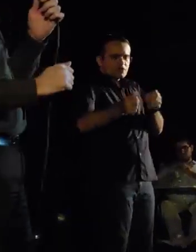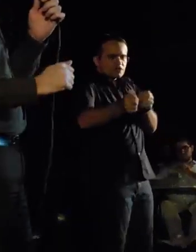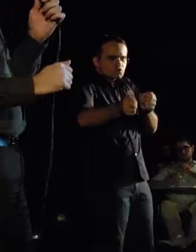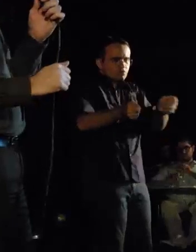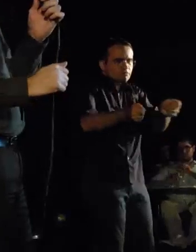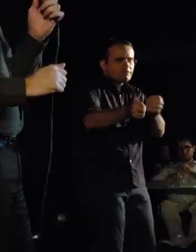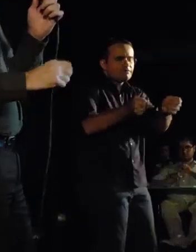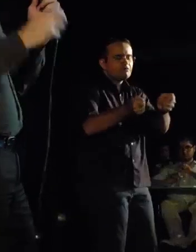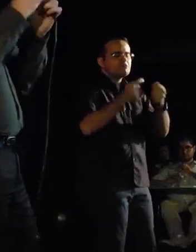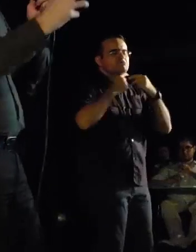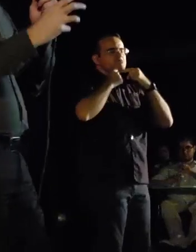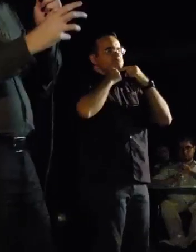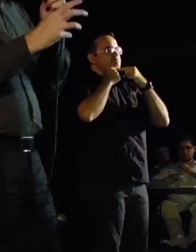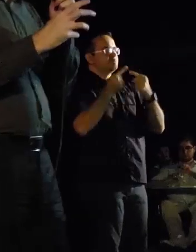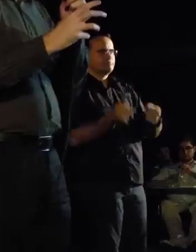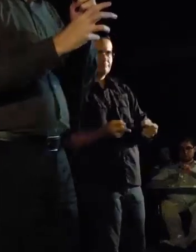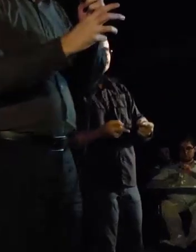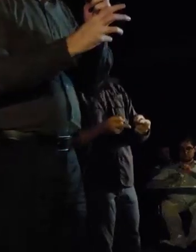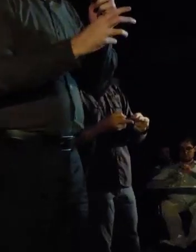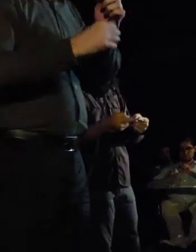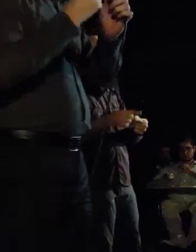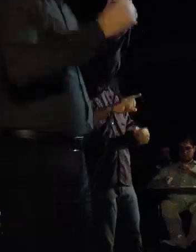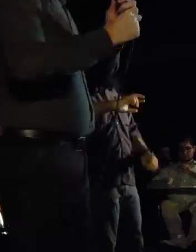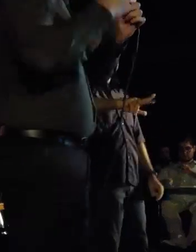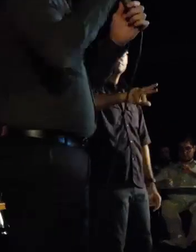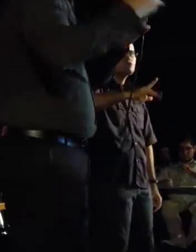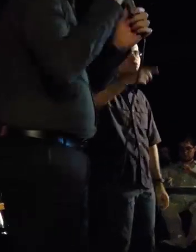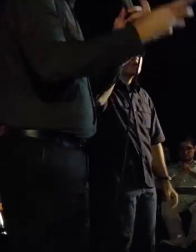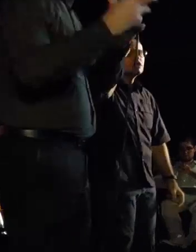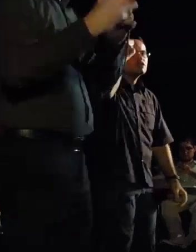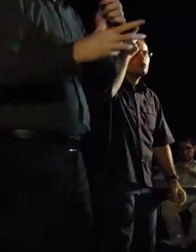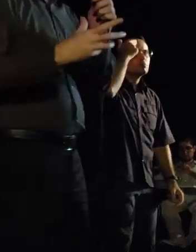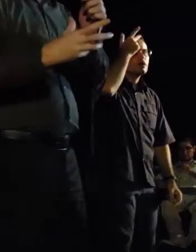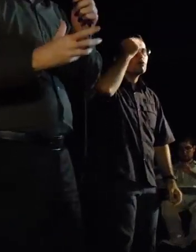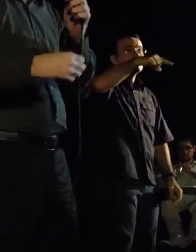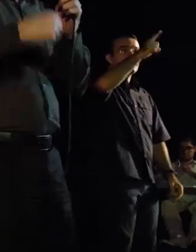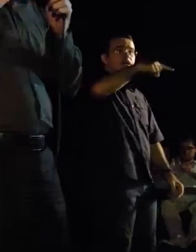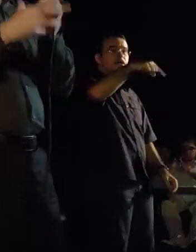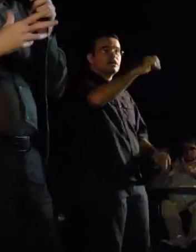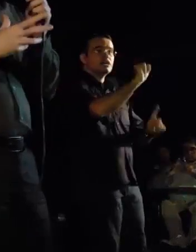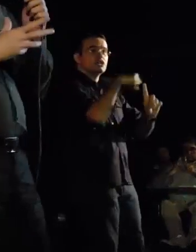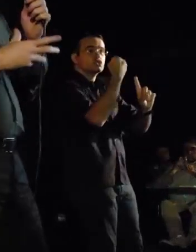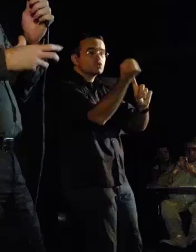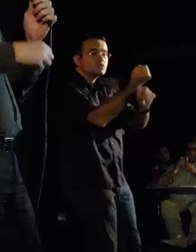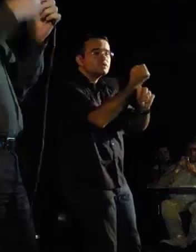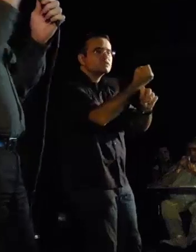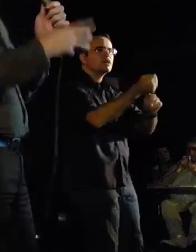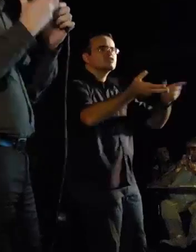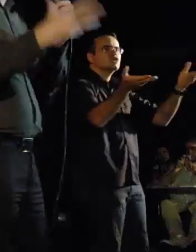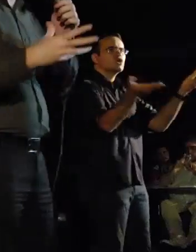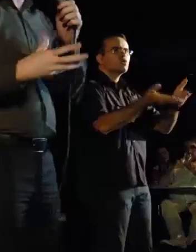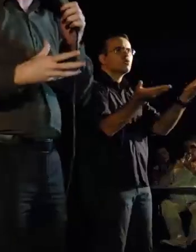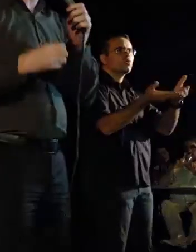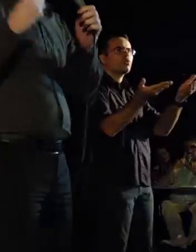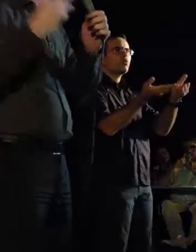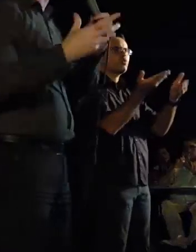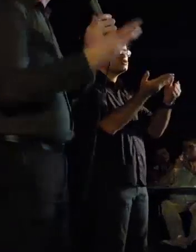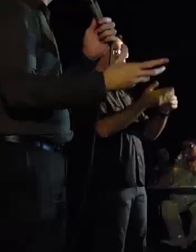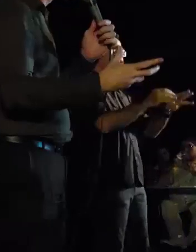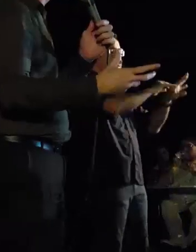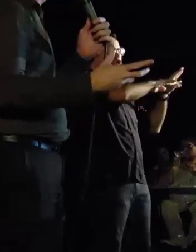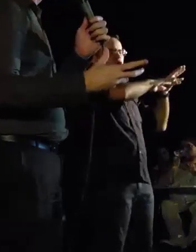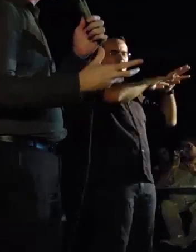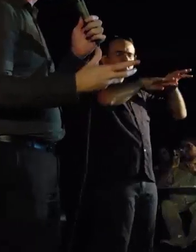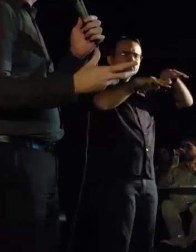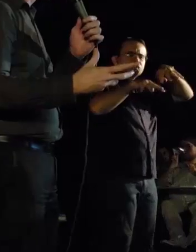normal. São sociedades nas quais as populações se voltam periodicamente